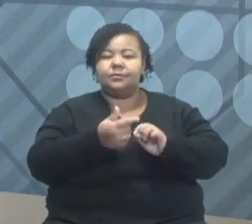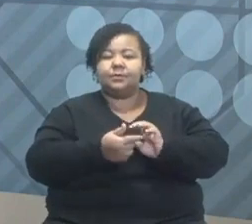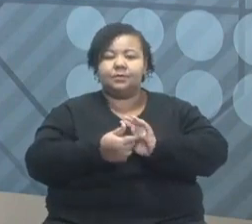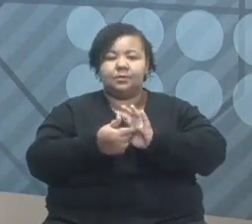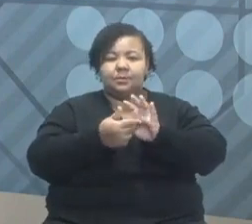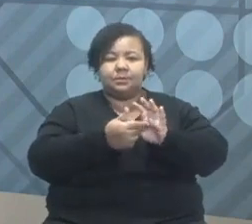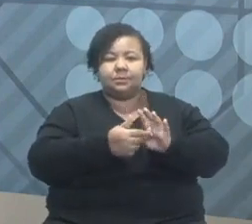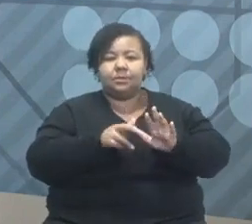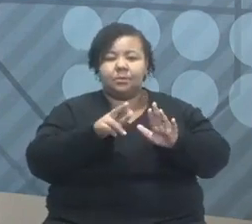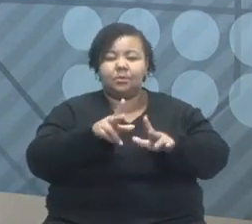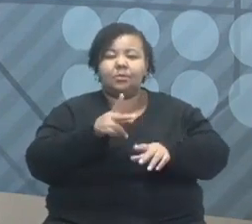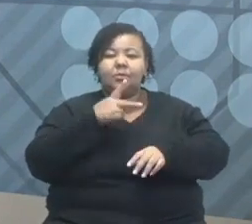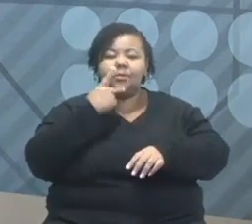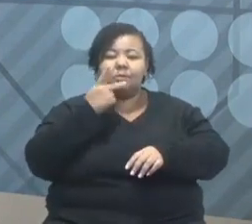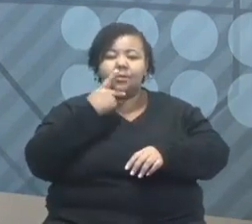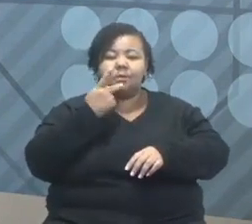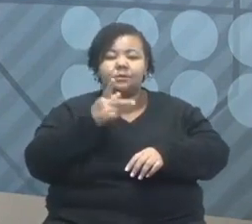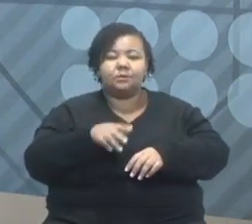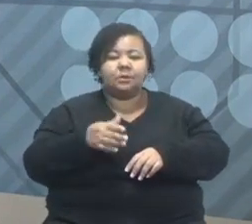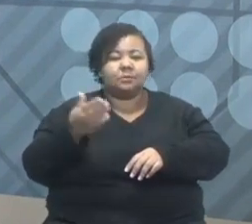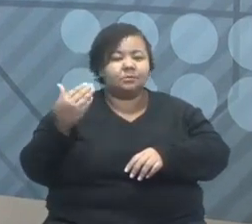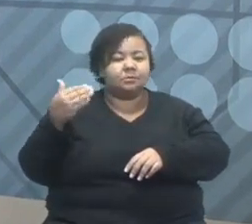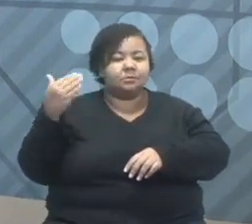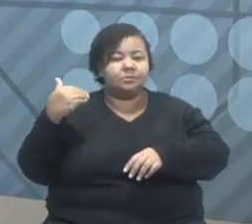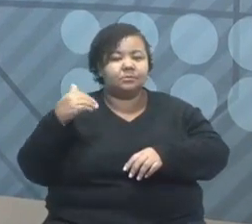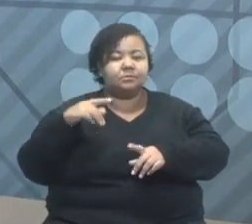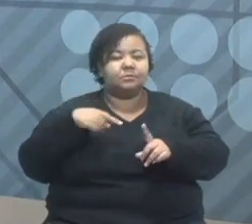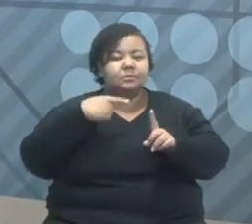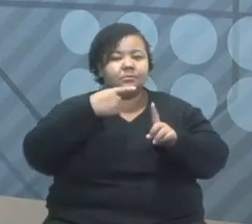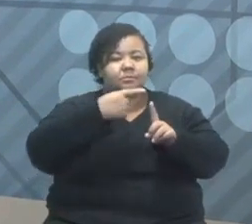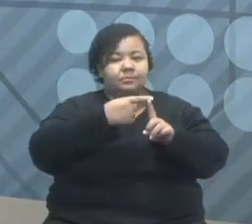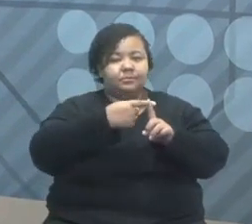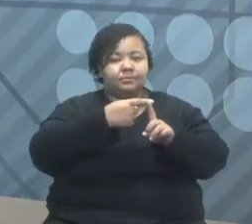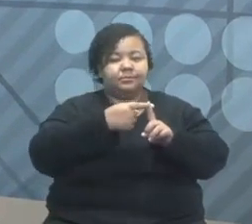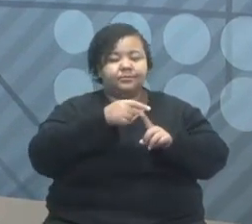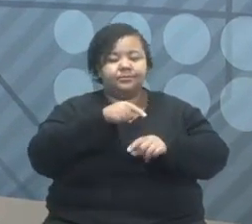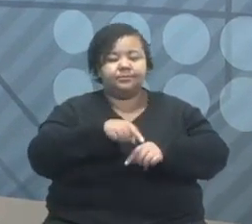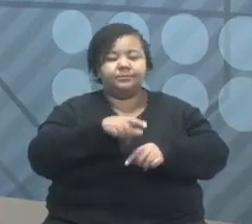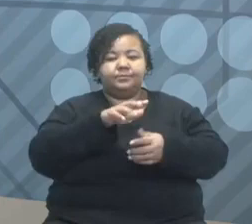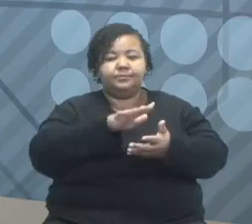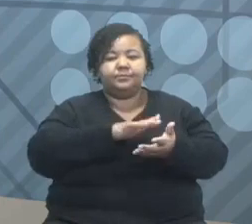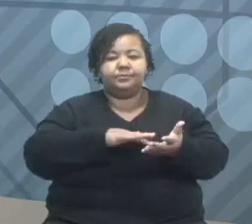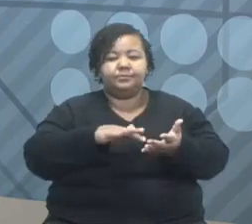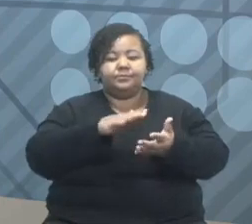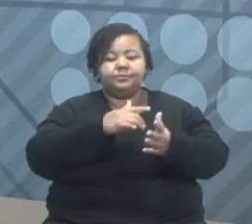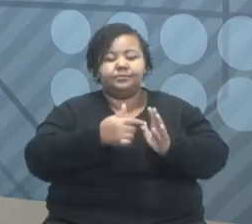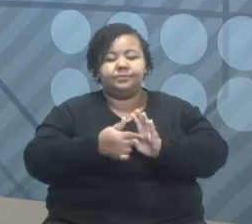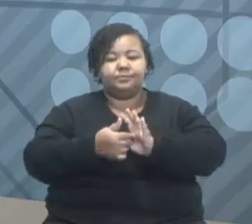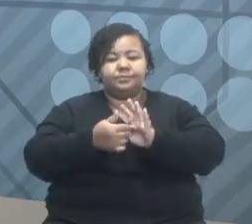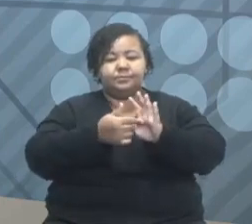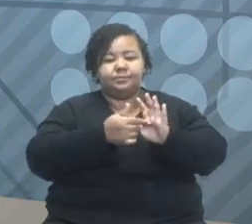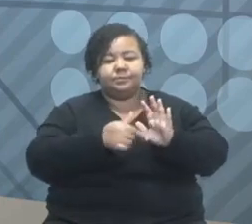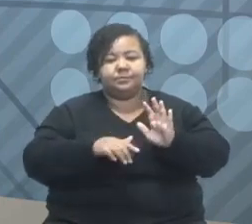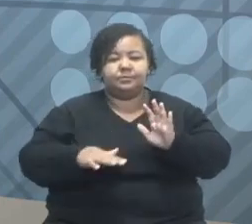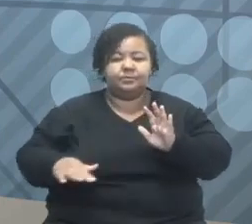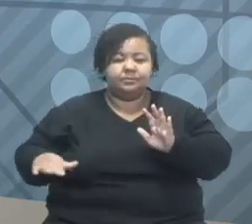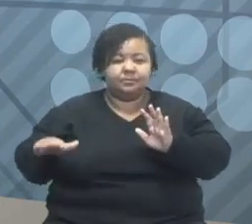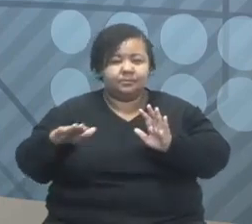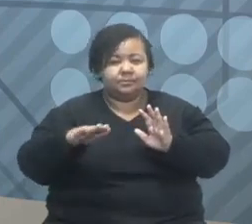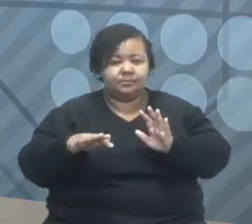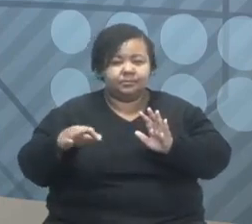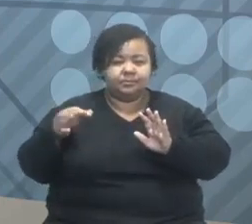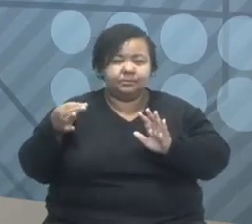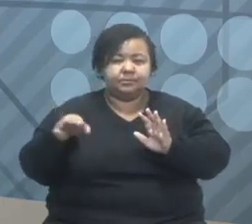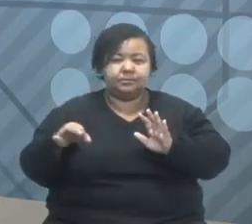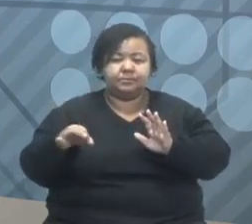como eu já comentei na minha fala, quando eu estava trabalhando com a adição, ela é uma forma apresentada geral, certo?